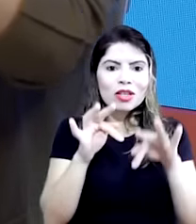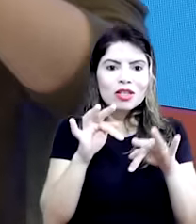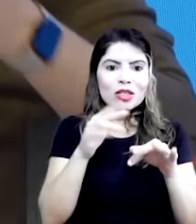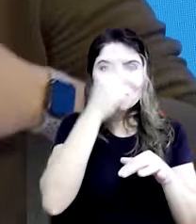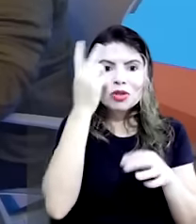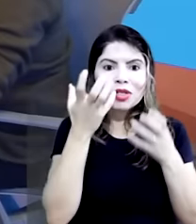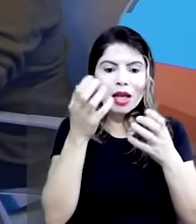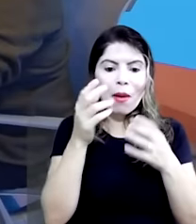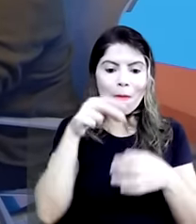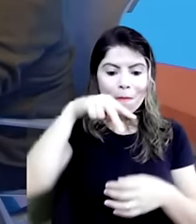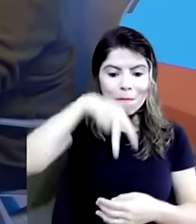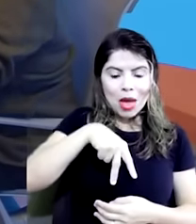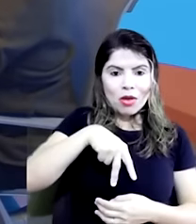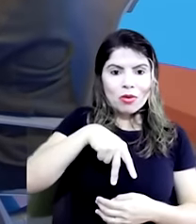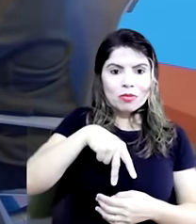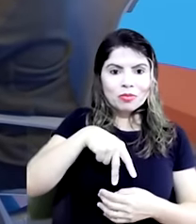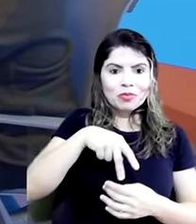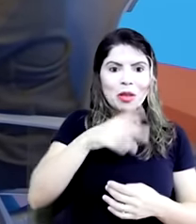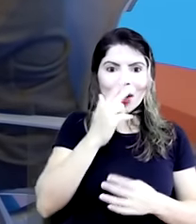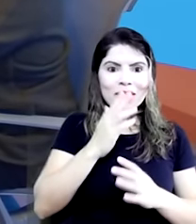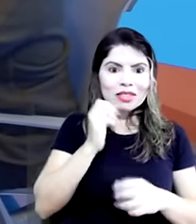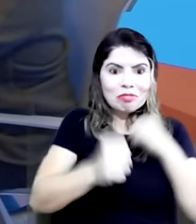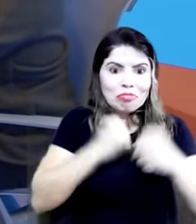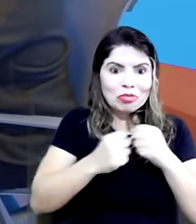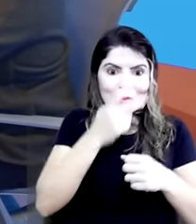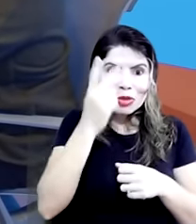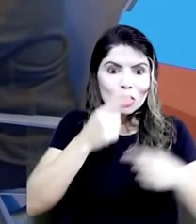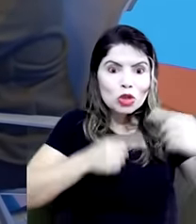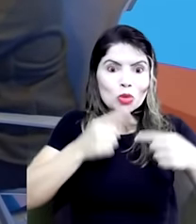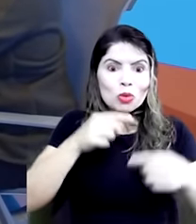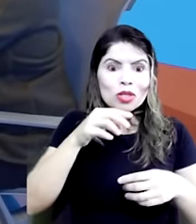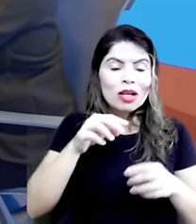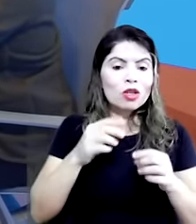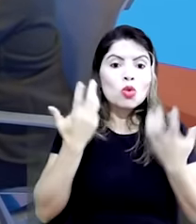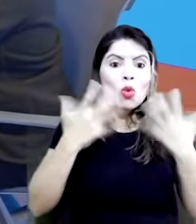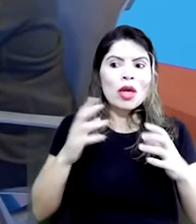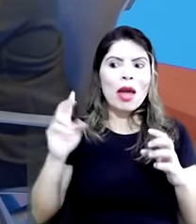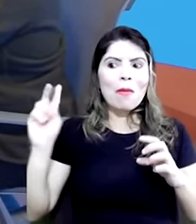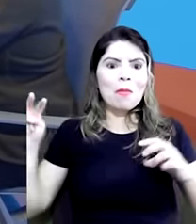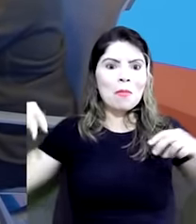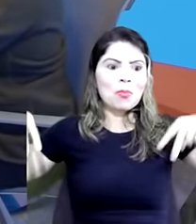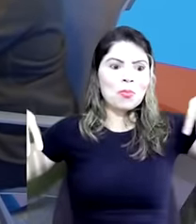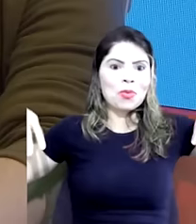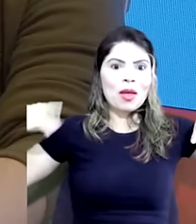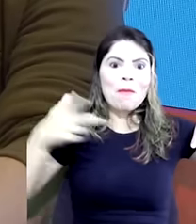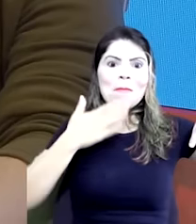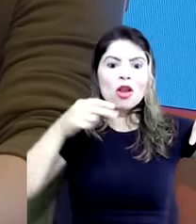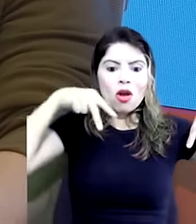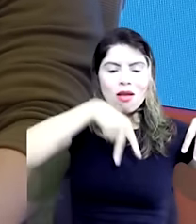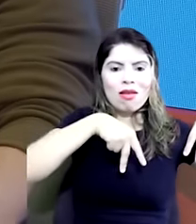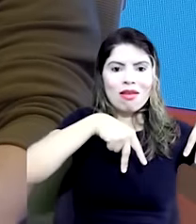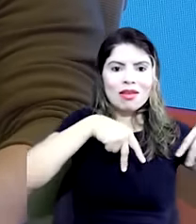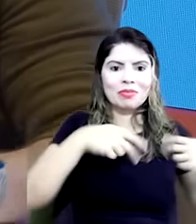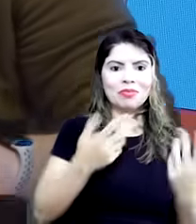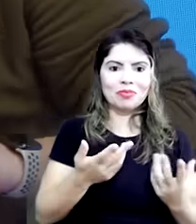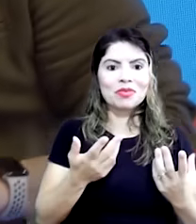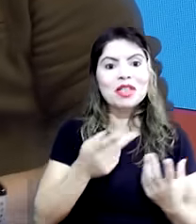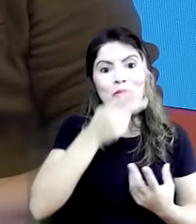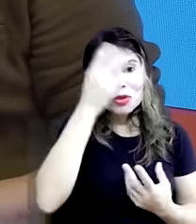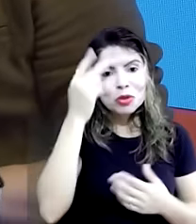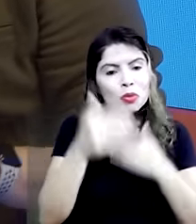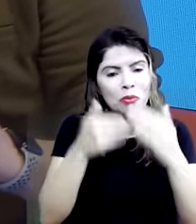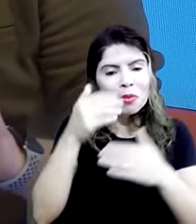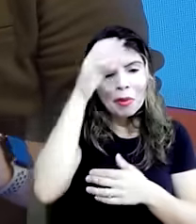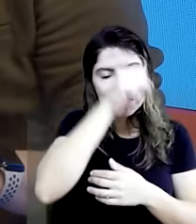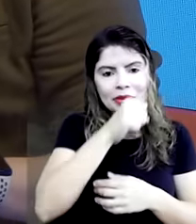pro meio vira uma fila indiana é lá no escritório a gente briga porque ninguém quer sair nas é mas depois que o pessoal aprende quando não aprende você